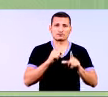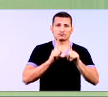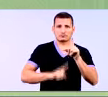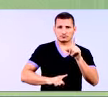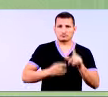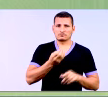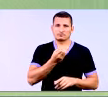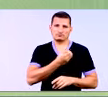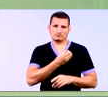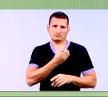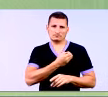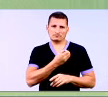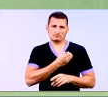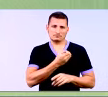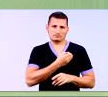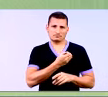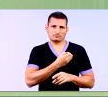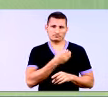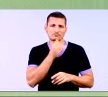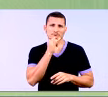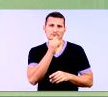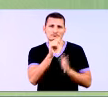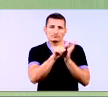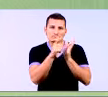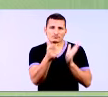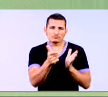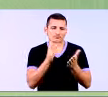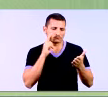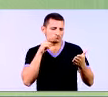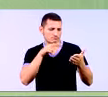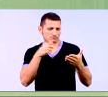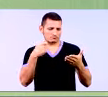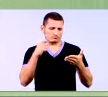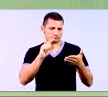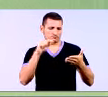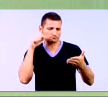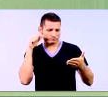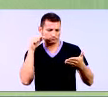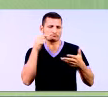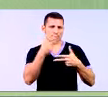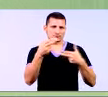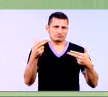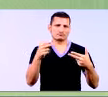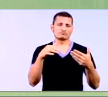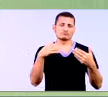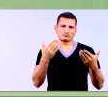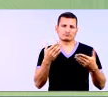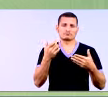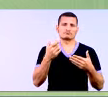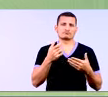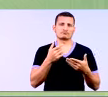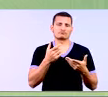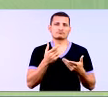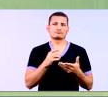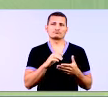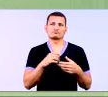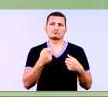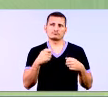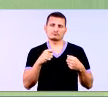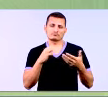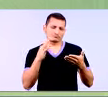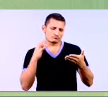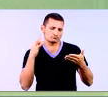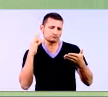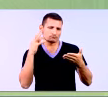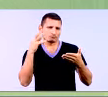e números que identificam na hora que a gente pega um anúncio no jornal ou precisa escolher um equipamento, né, disponível no mercado, todos aqueles